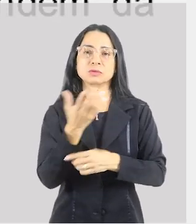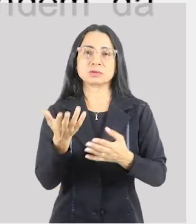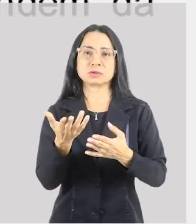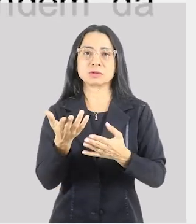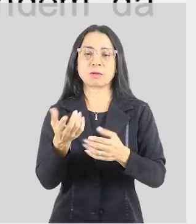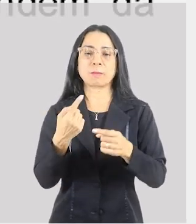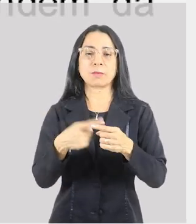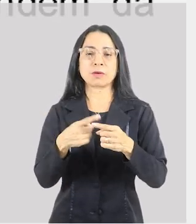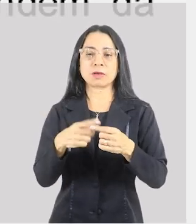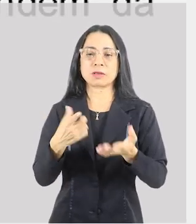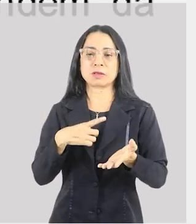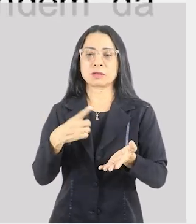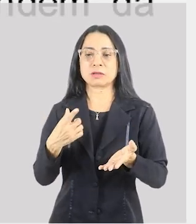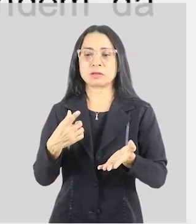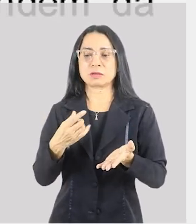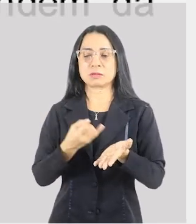termo